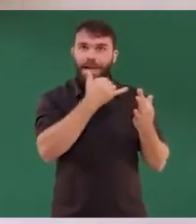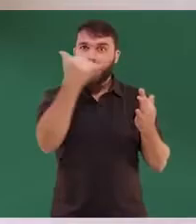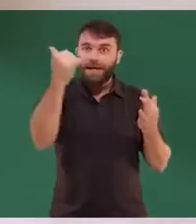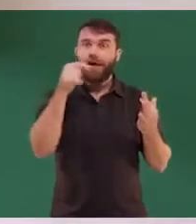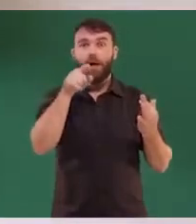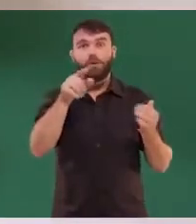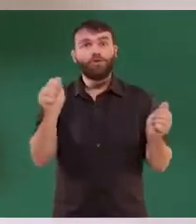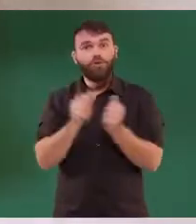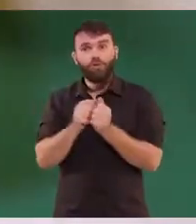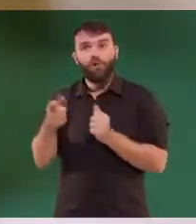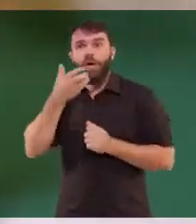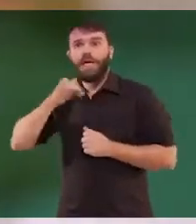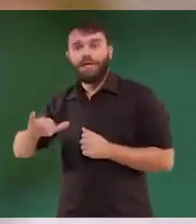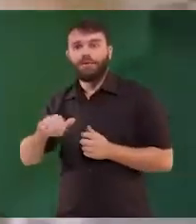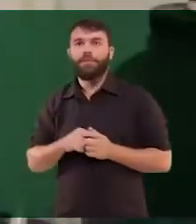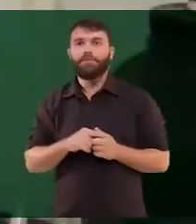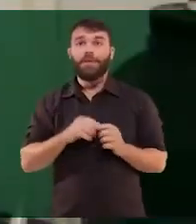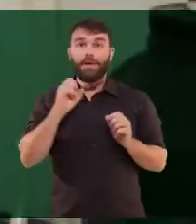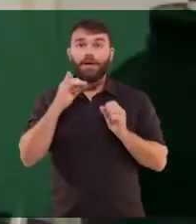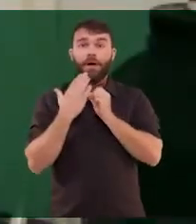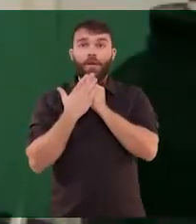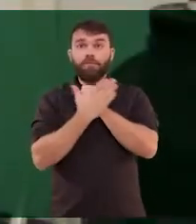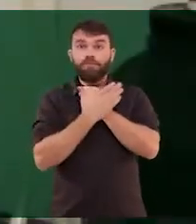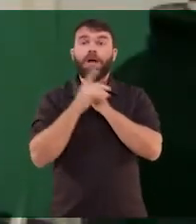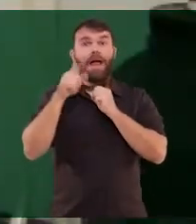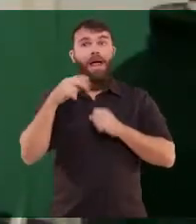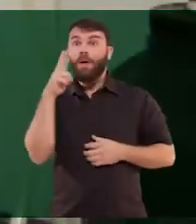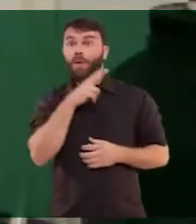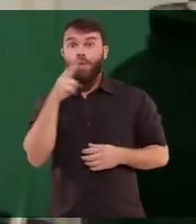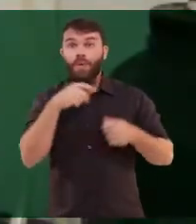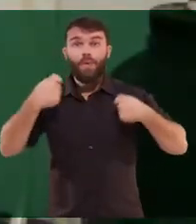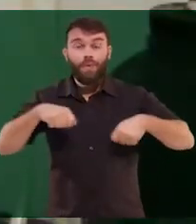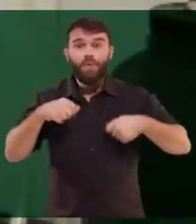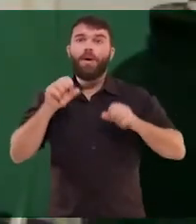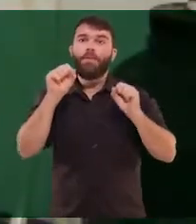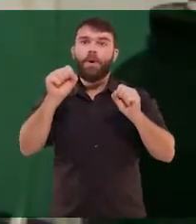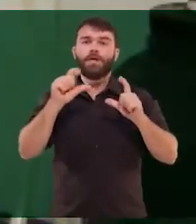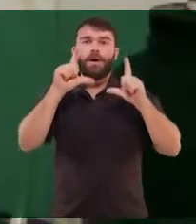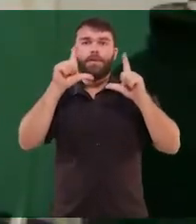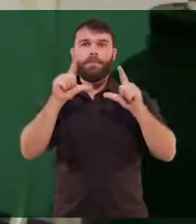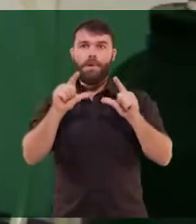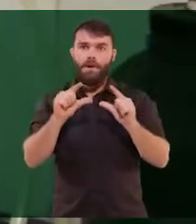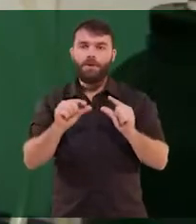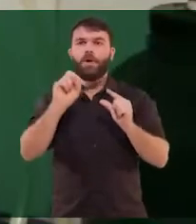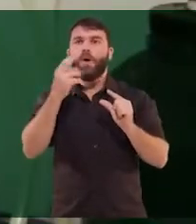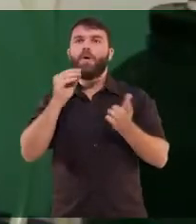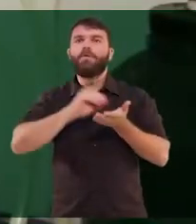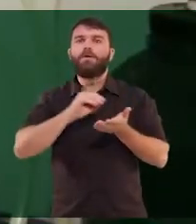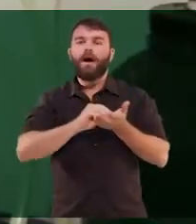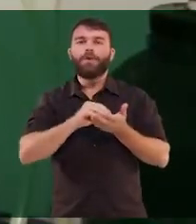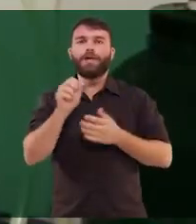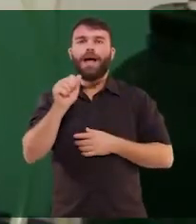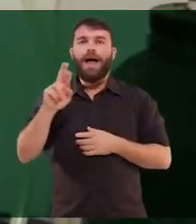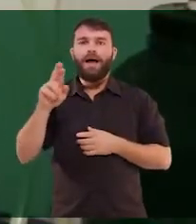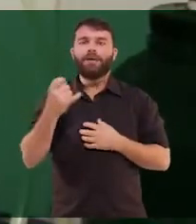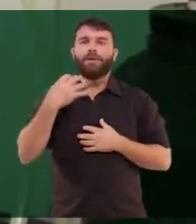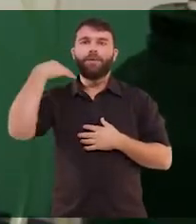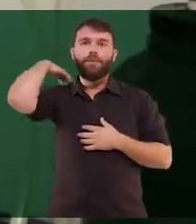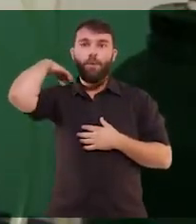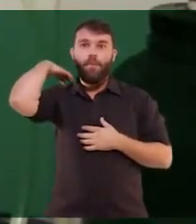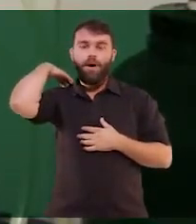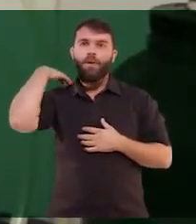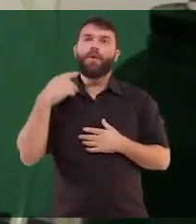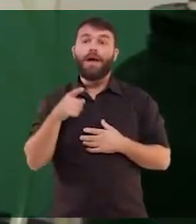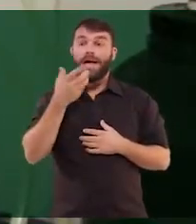acionar enquanto você fica com a criança. A obstrução da cânula é uma emergência, que pode ocasionar a diminuição ou ausência de